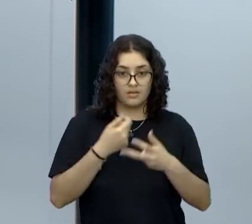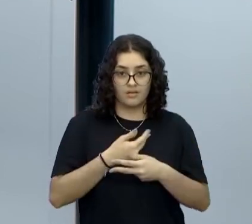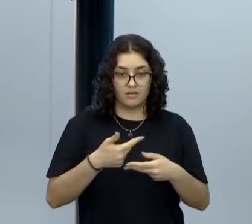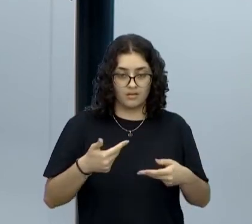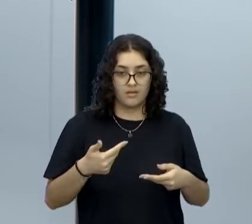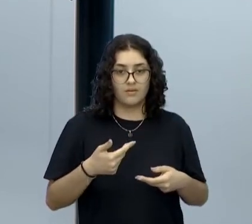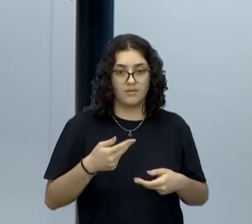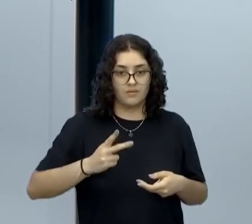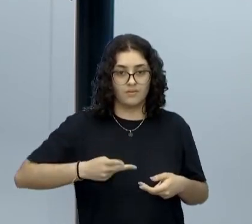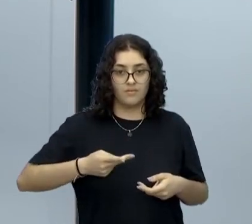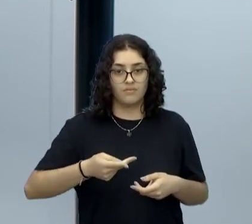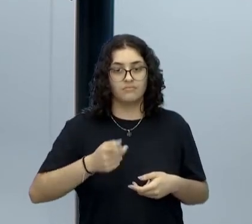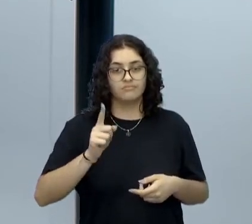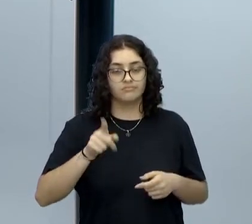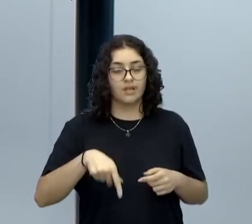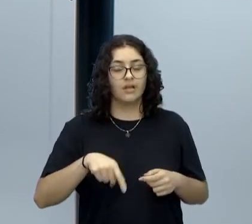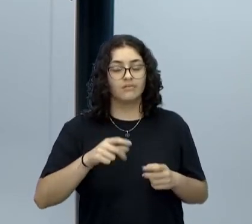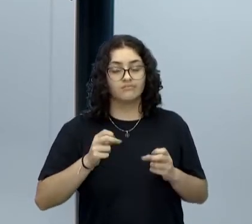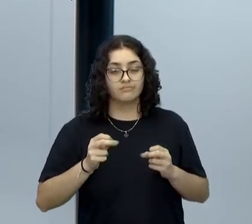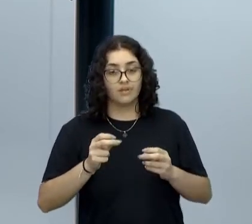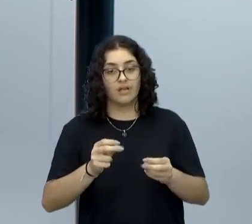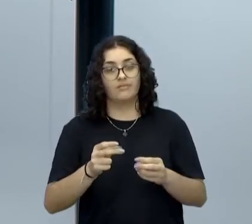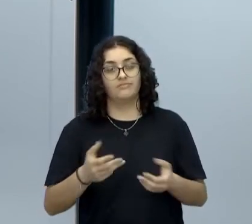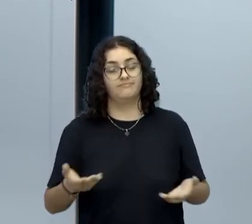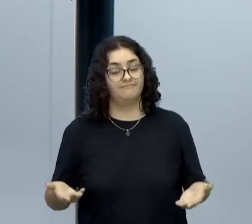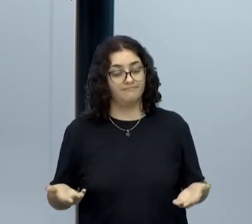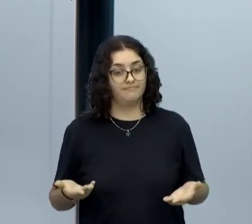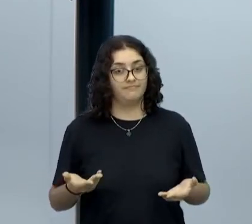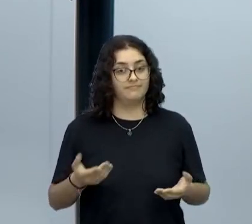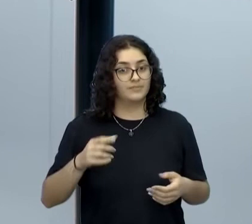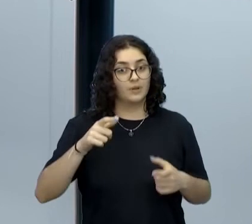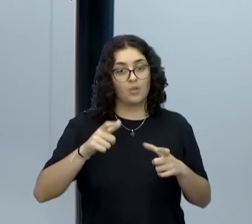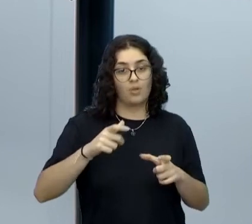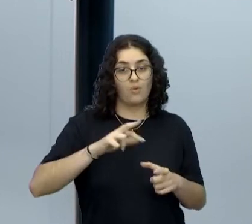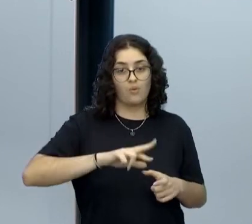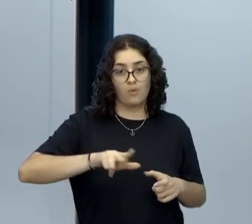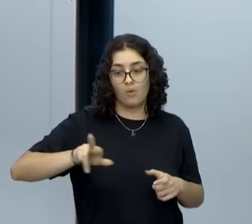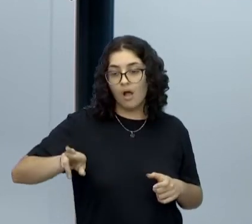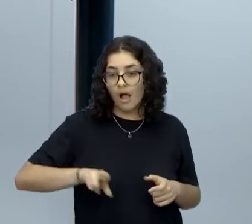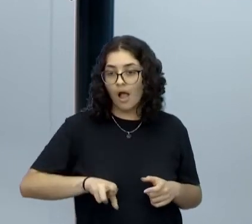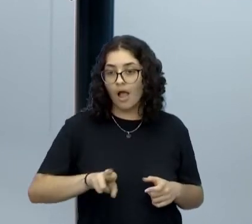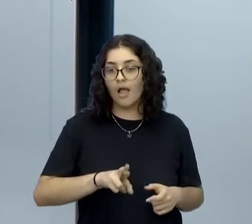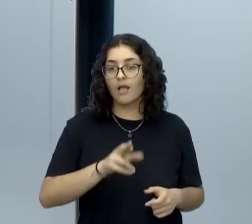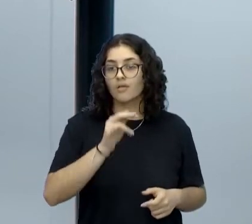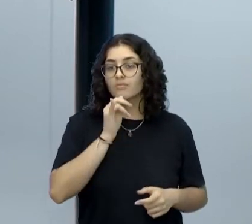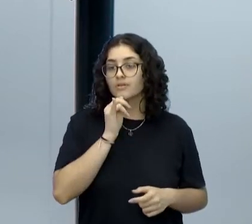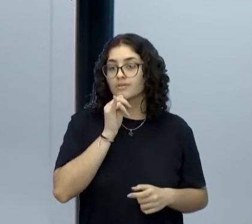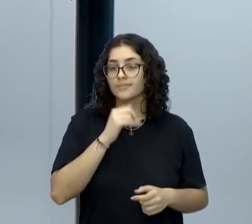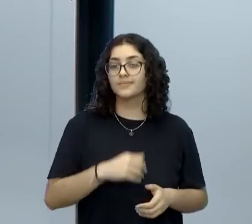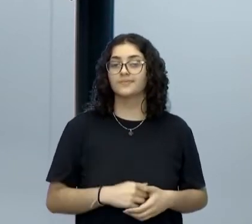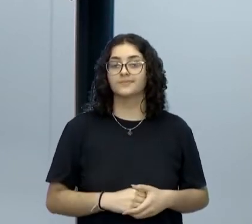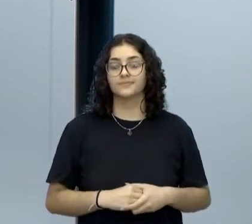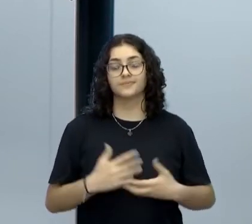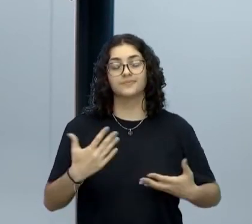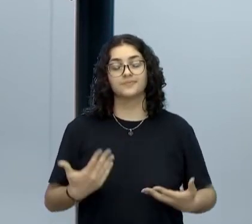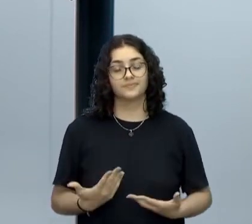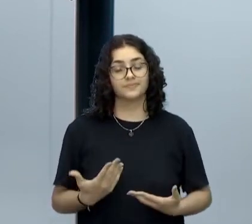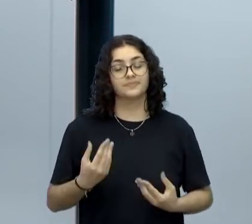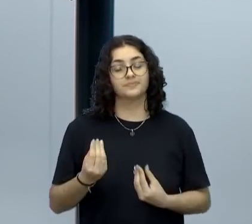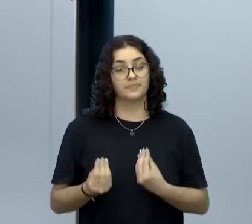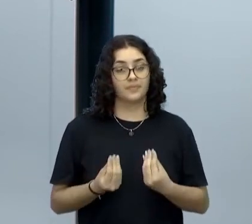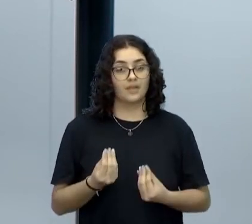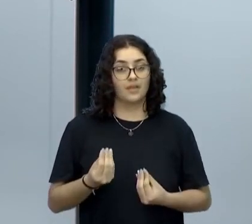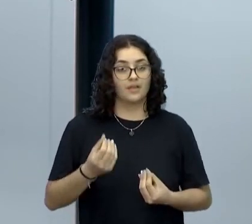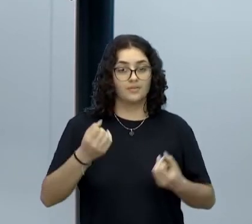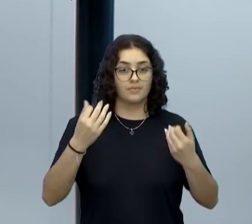que também podem se contaminar e levar essa contaminação para outro local, tá certo? E por fim, falando de solo, quando a gente